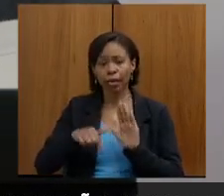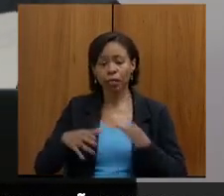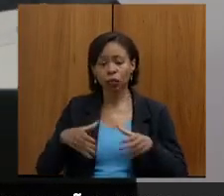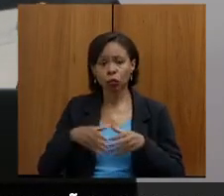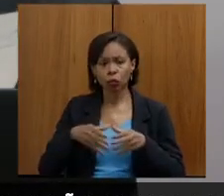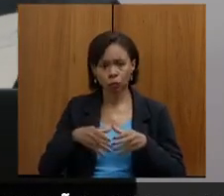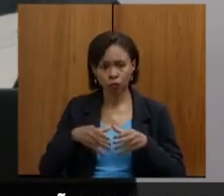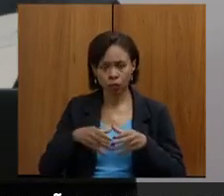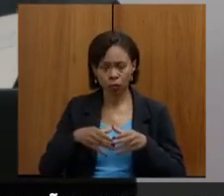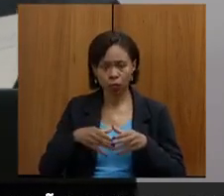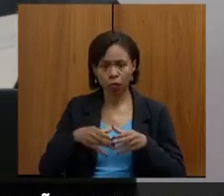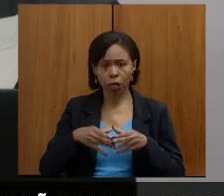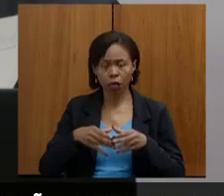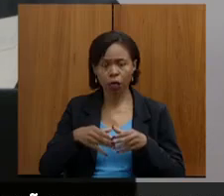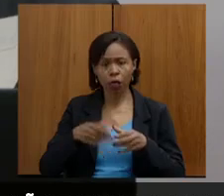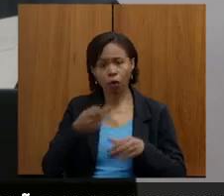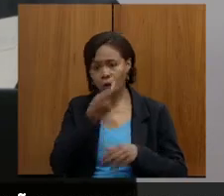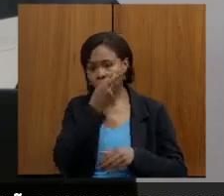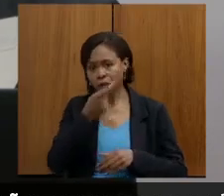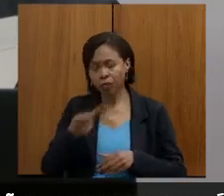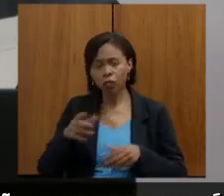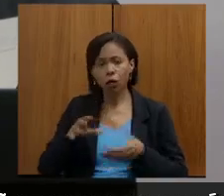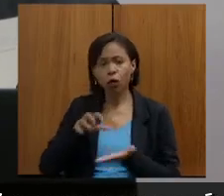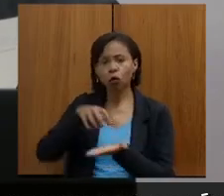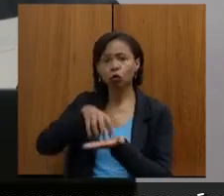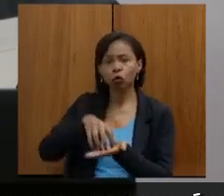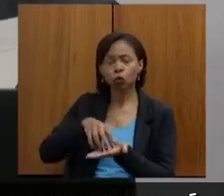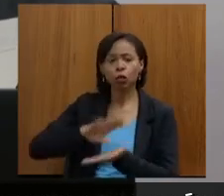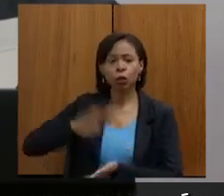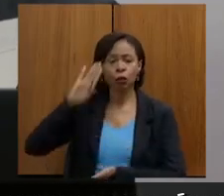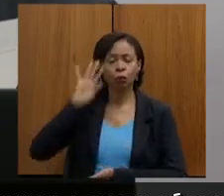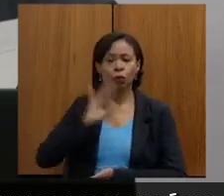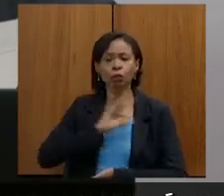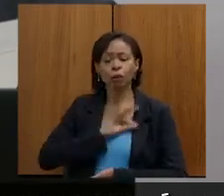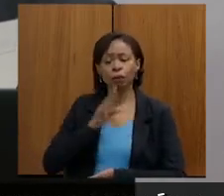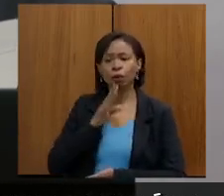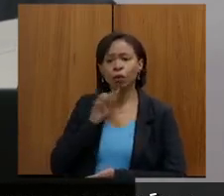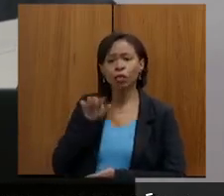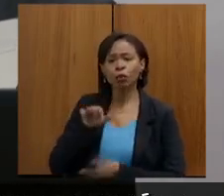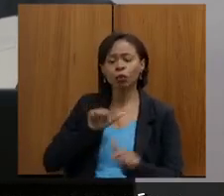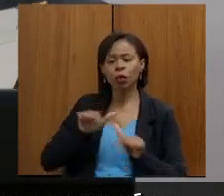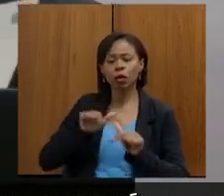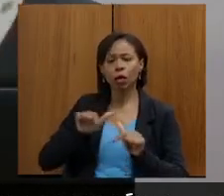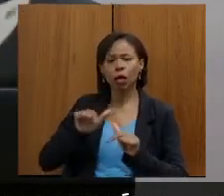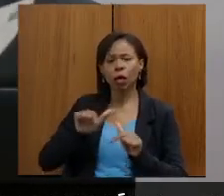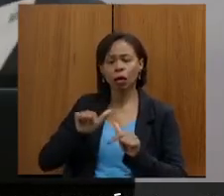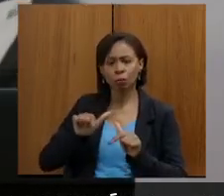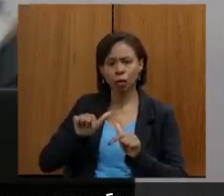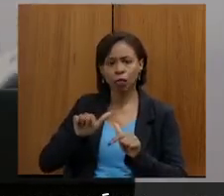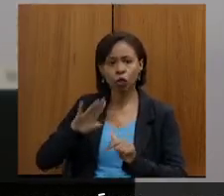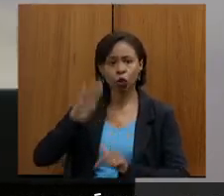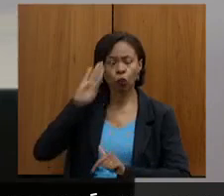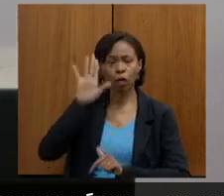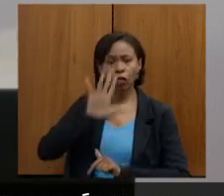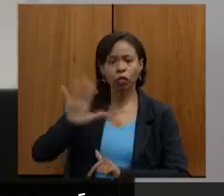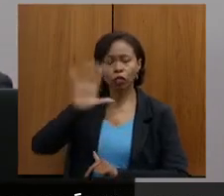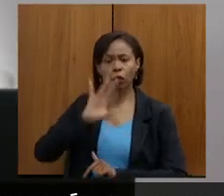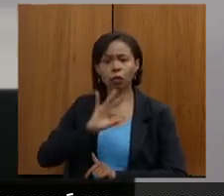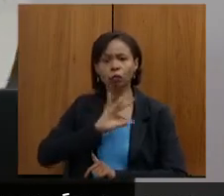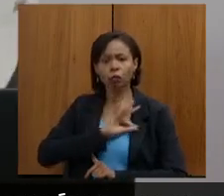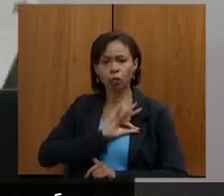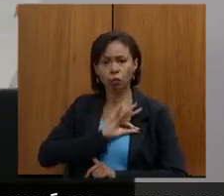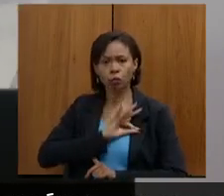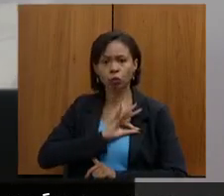esta comissão realiza visita ao novo desenvolvimento tecnológico a polícia militar para conhecer os trabalhos desenvolvidos a convite do comandante Geral da Polícia